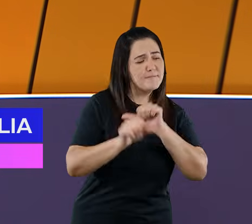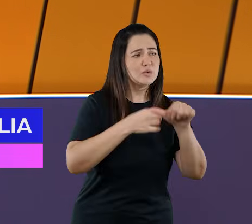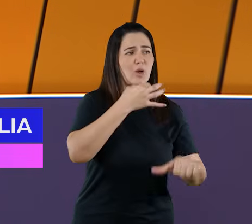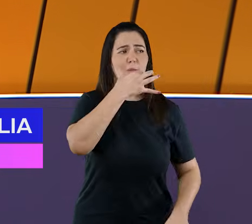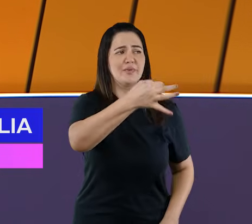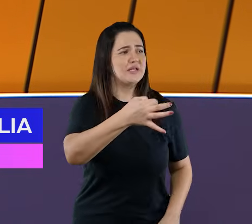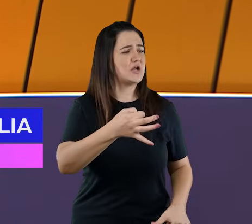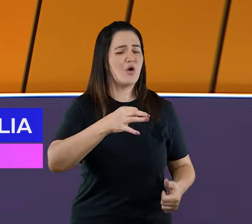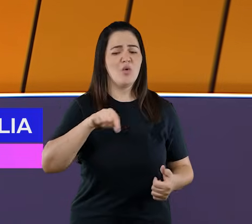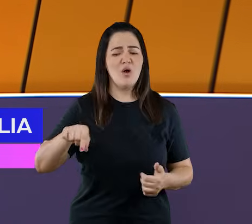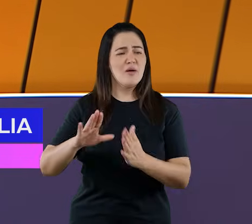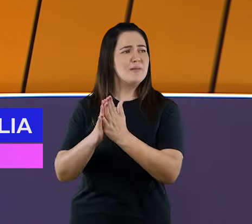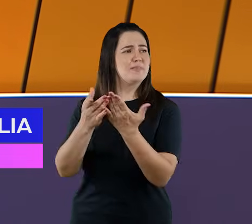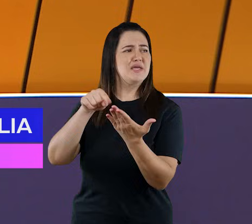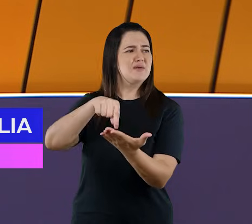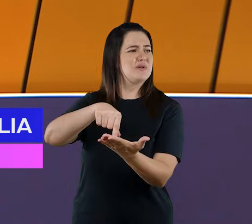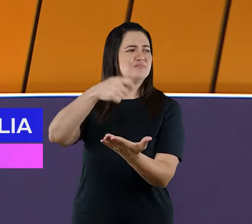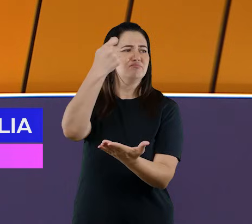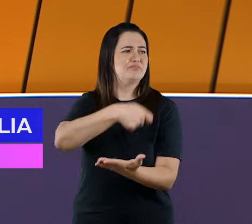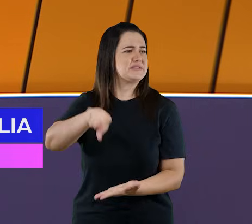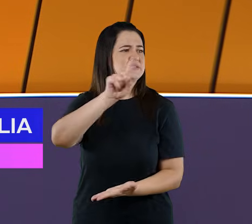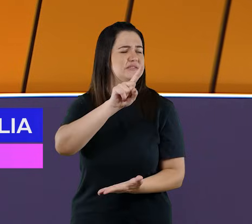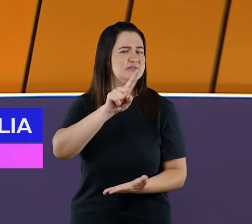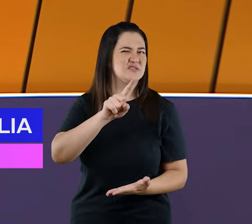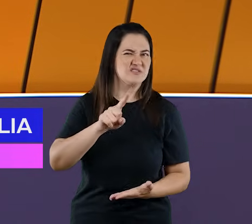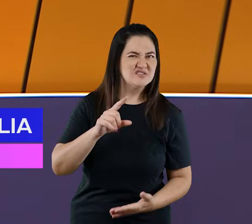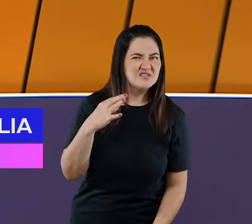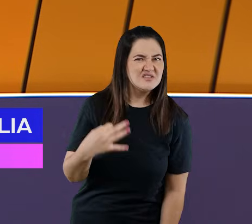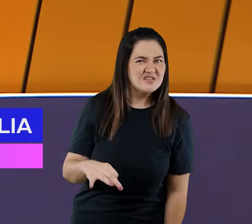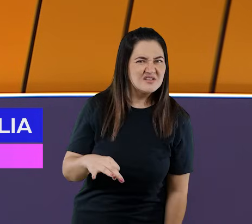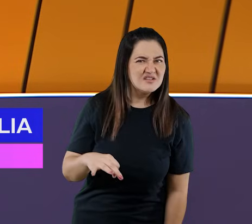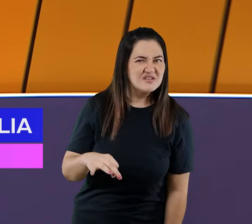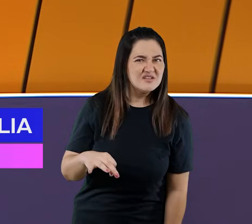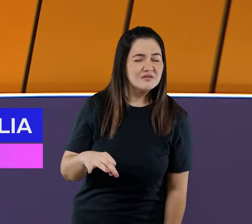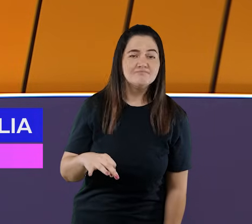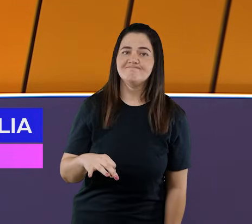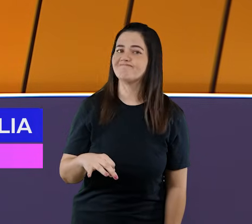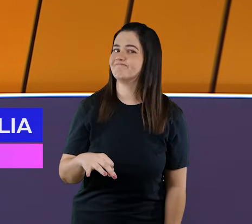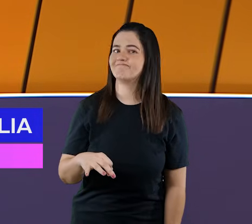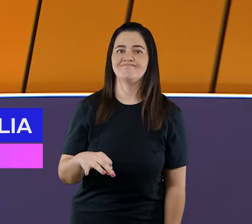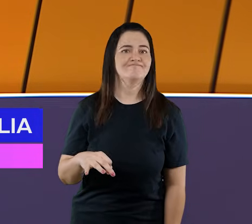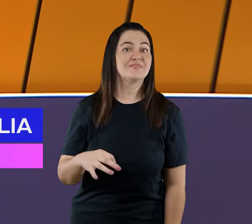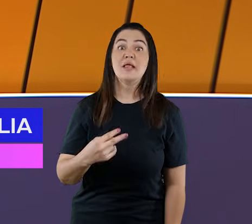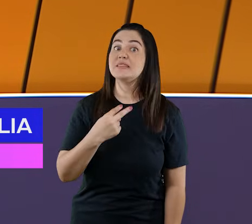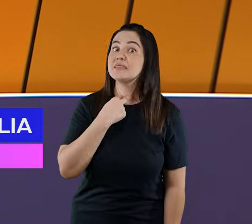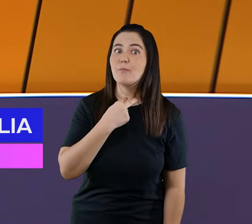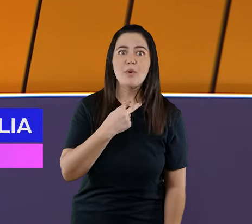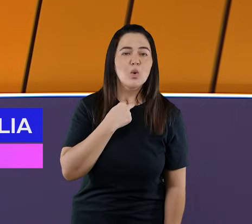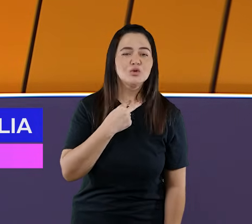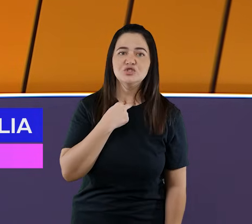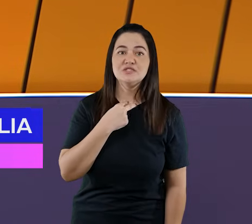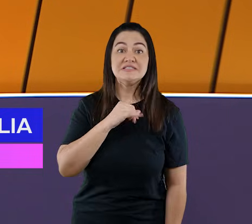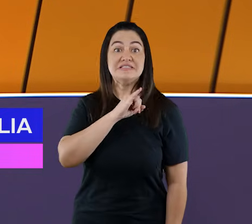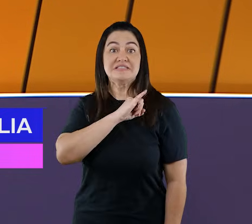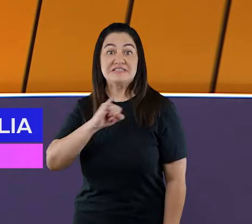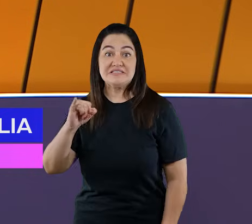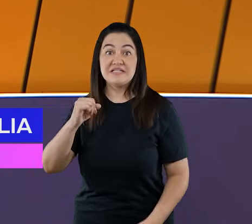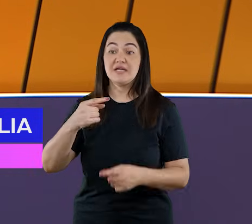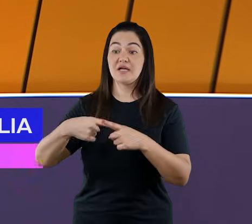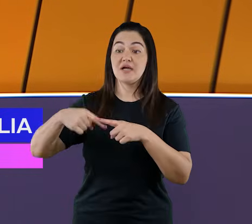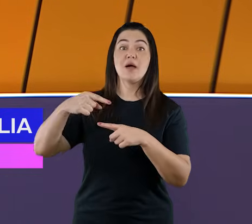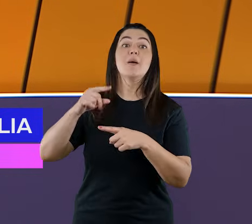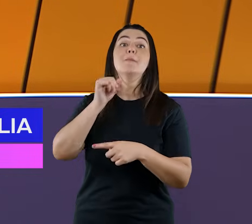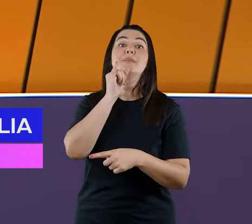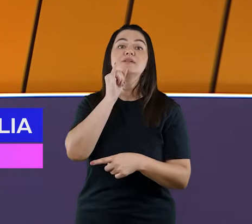maneira. Esse profeta, ele não pode contradizer um profeta anterior. Ele não pode levantar-se contra o profeta